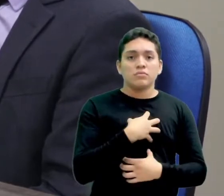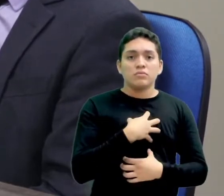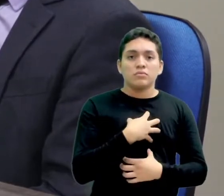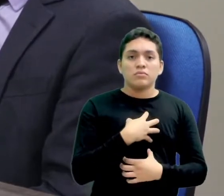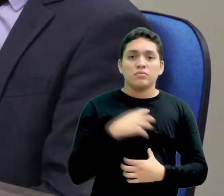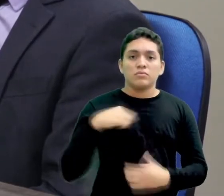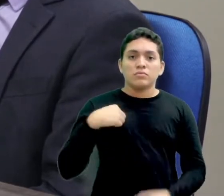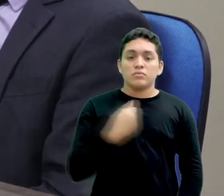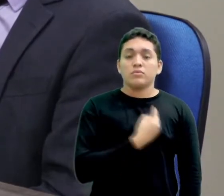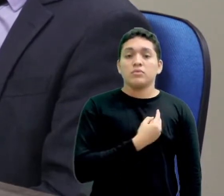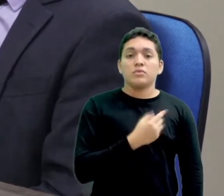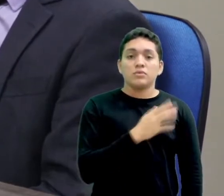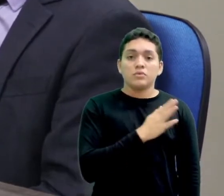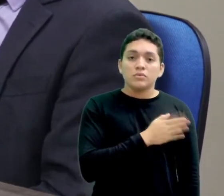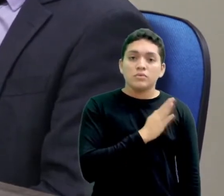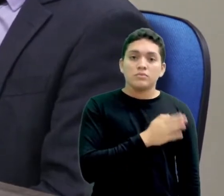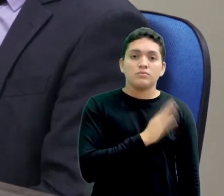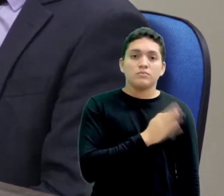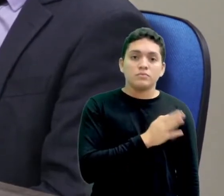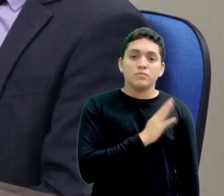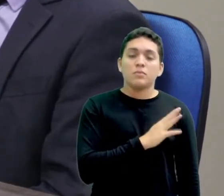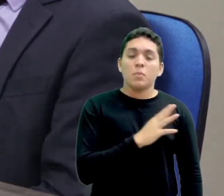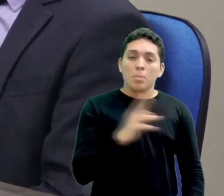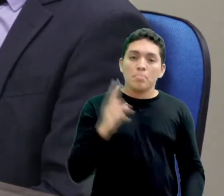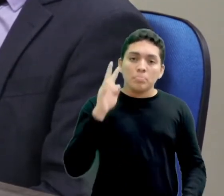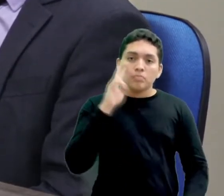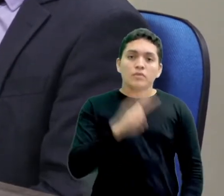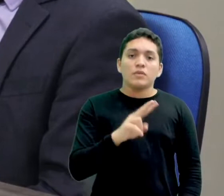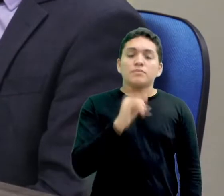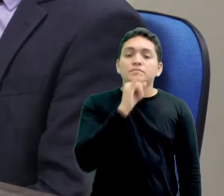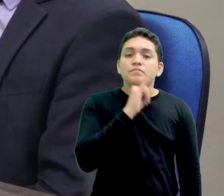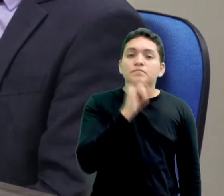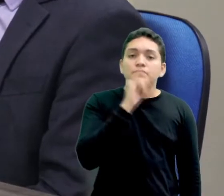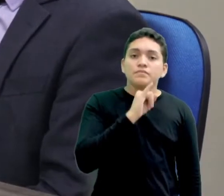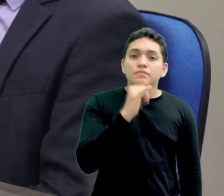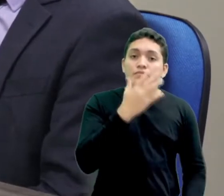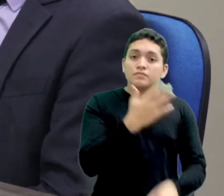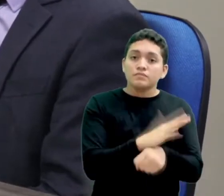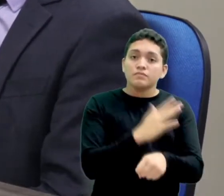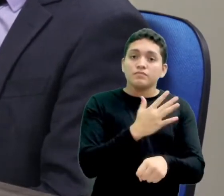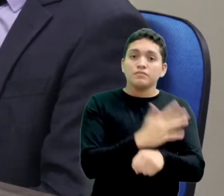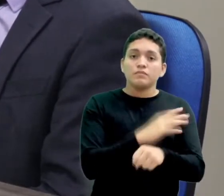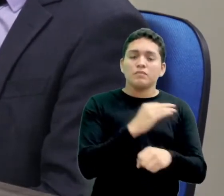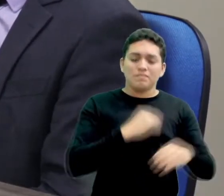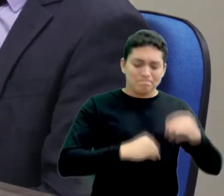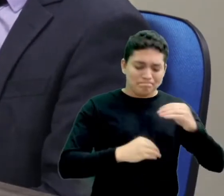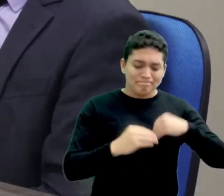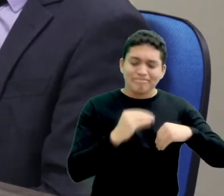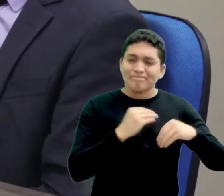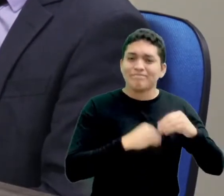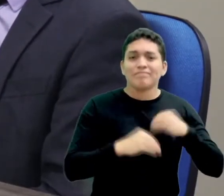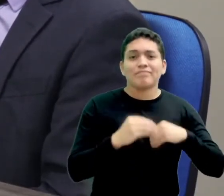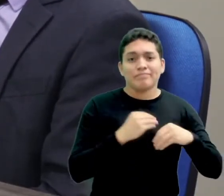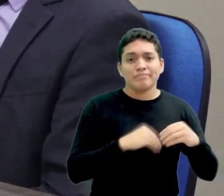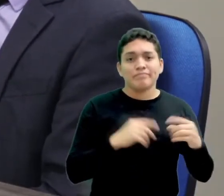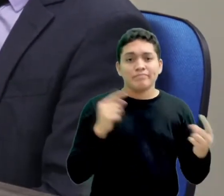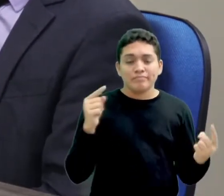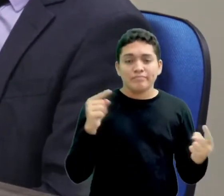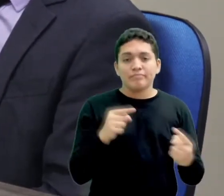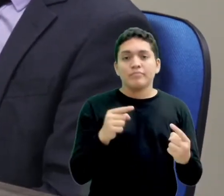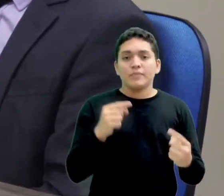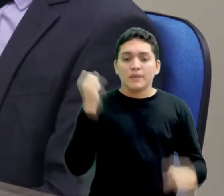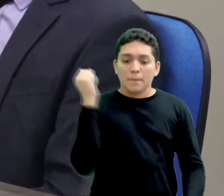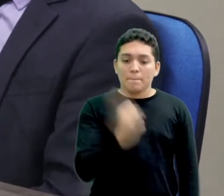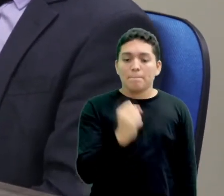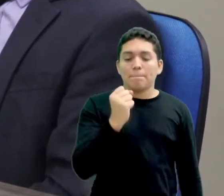nosso coração, porque como vimos aqui com o exemplo, ele nos leva à prática do pecado, no caso aqui do